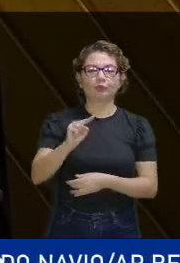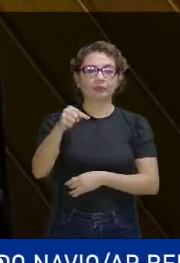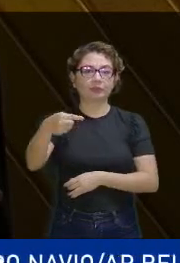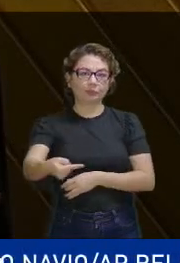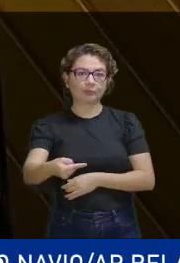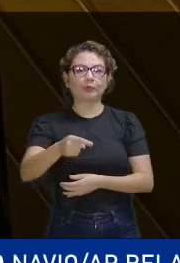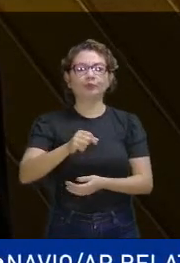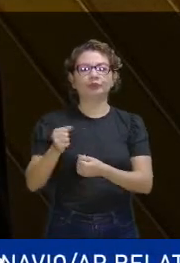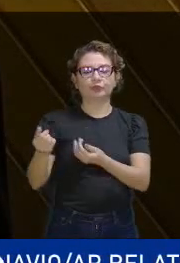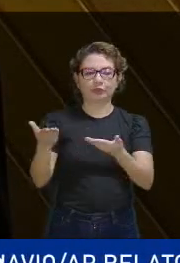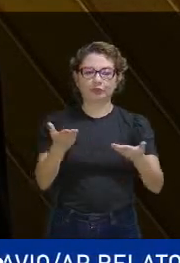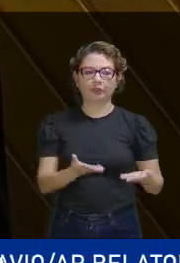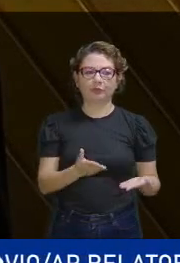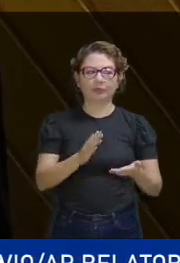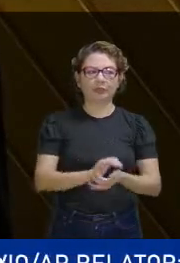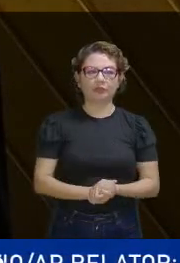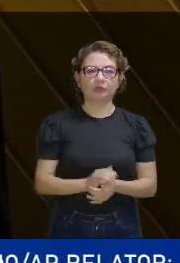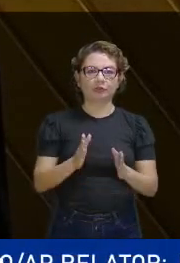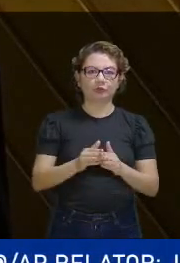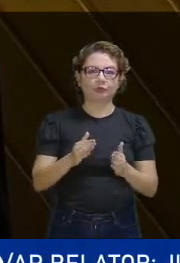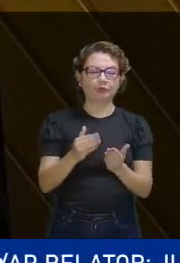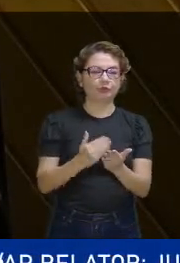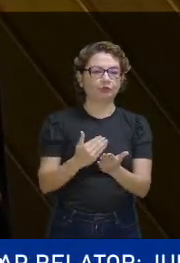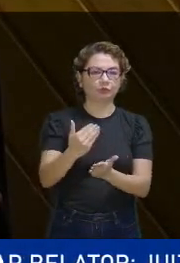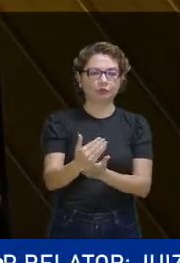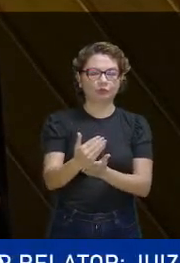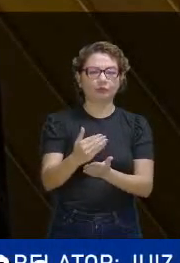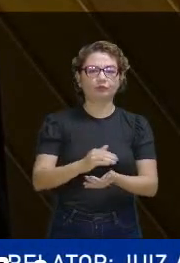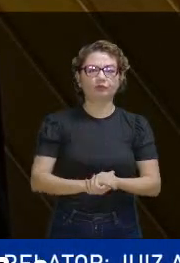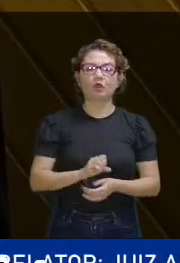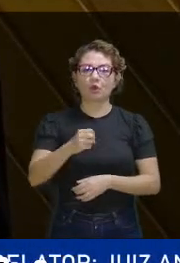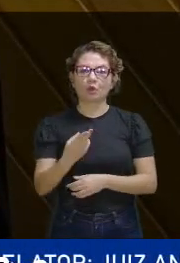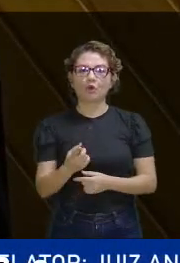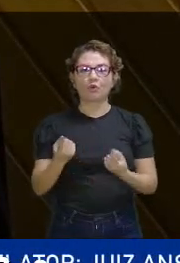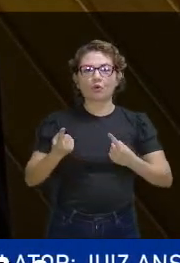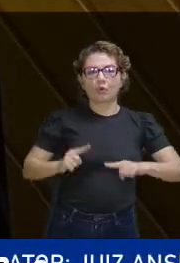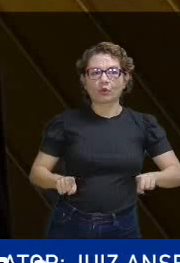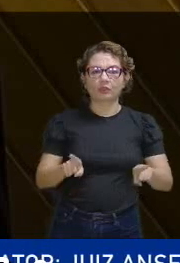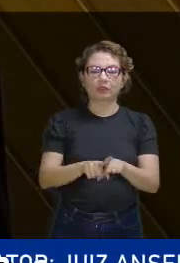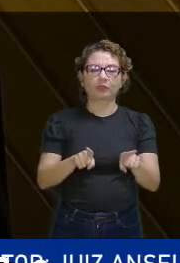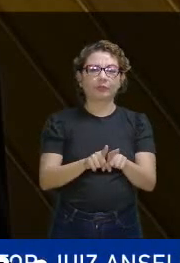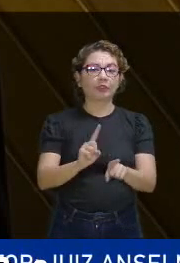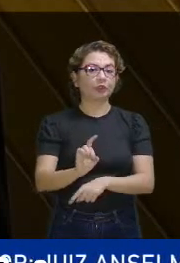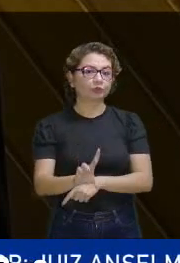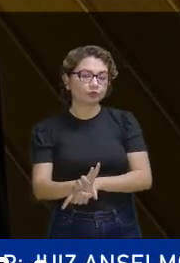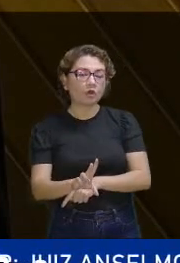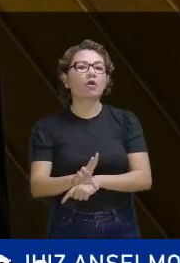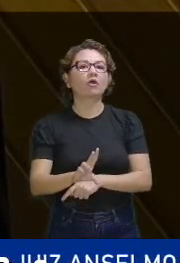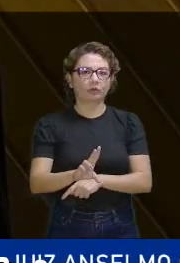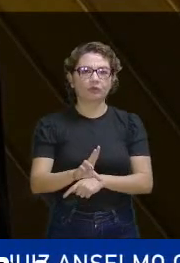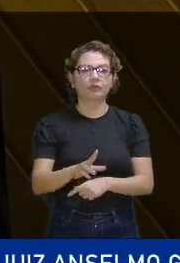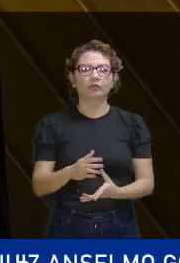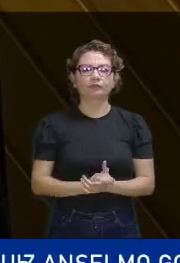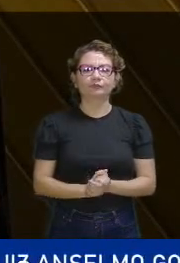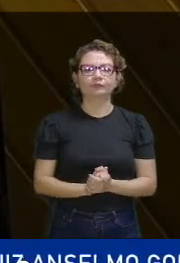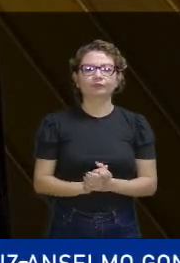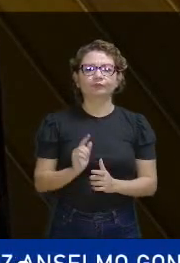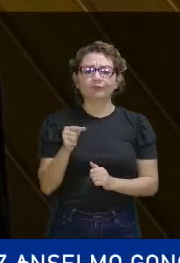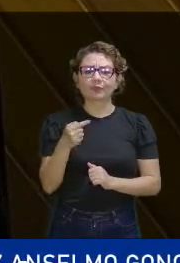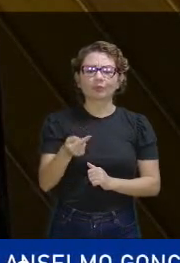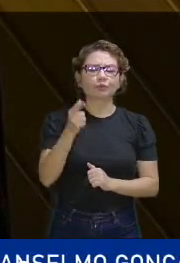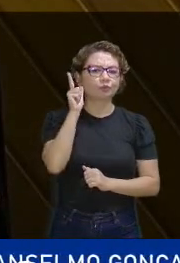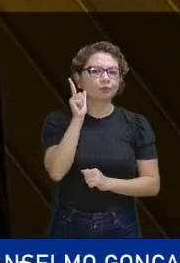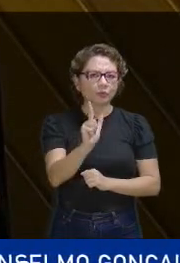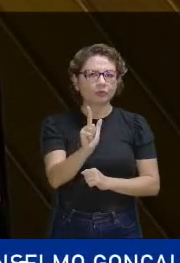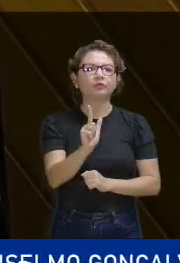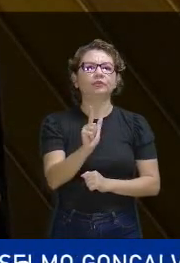após a apresentação da petição inicial ou da contestação, bem como daqueles que somente se tornaram acessíveis, disponíveis